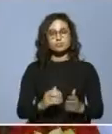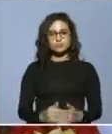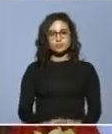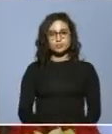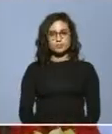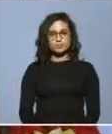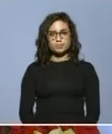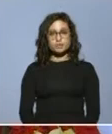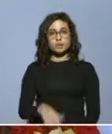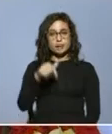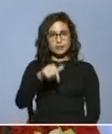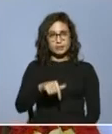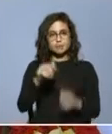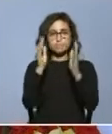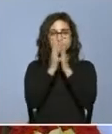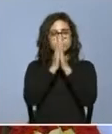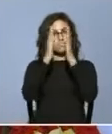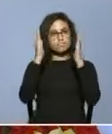Aqui, nesta catedral,